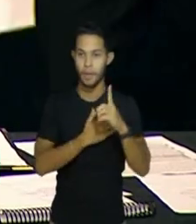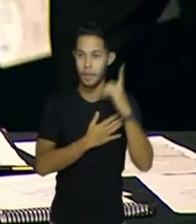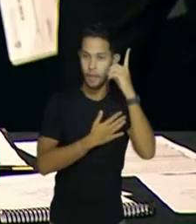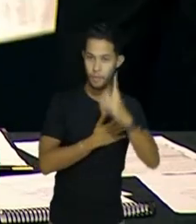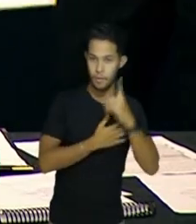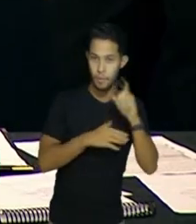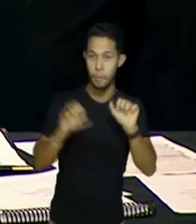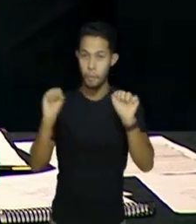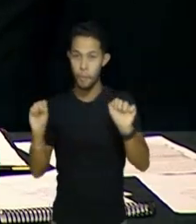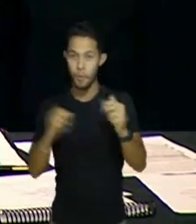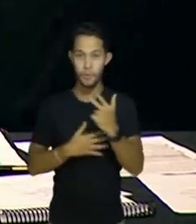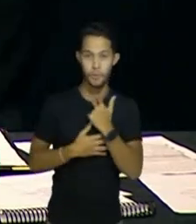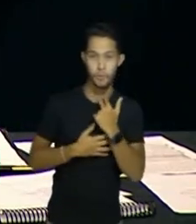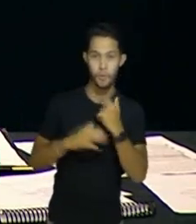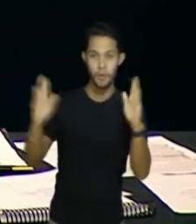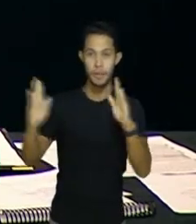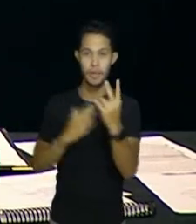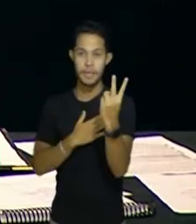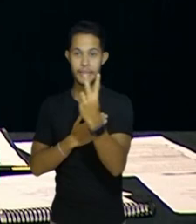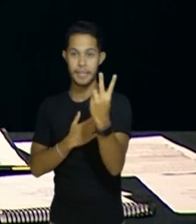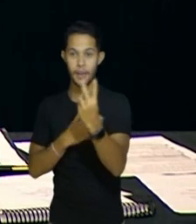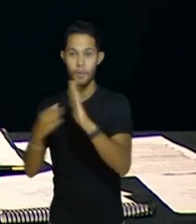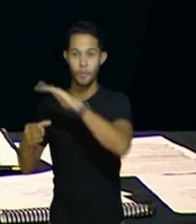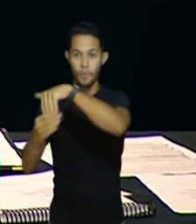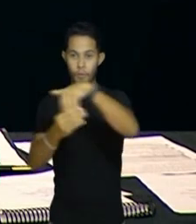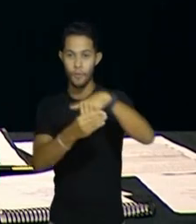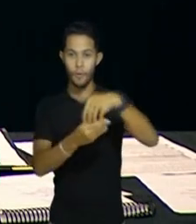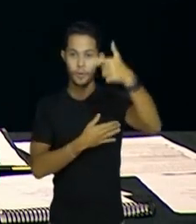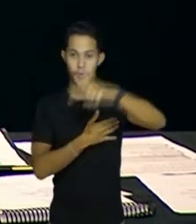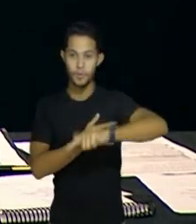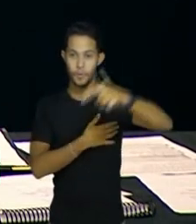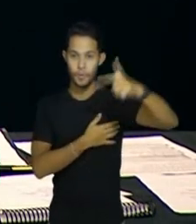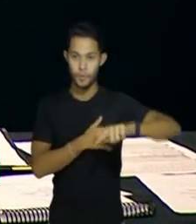segundo turno, repetir os votos do primeiro turno.